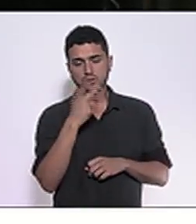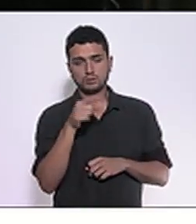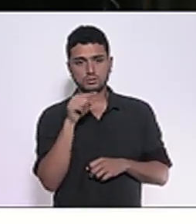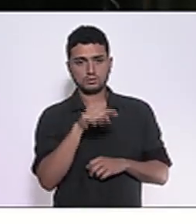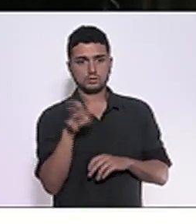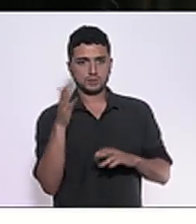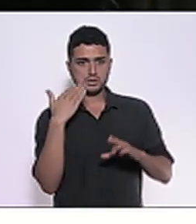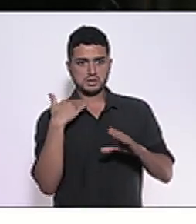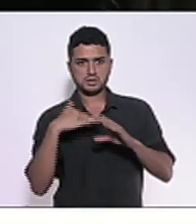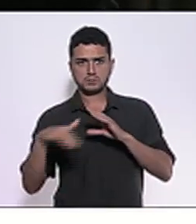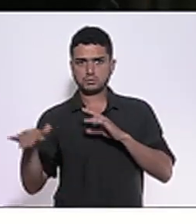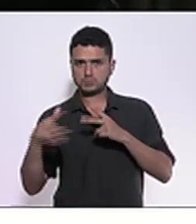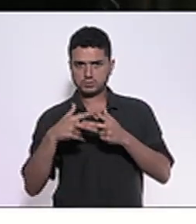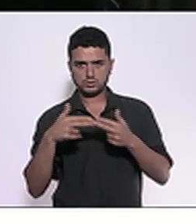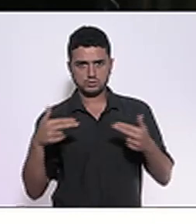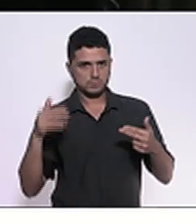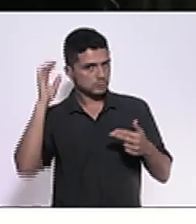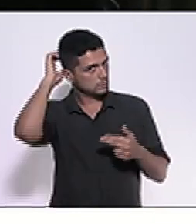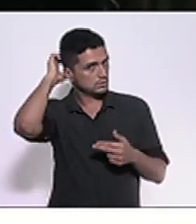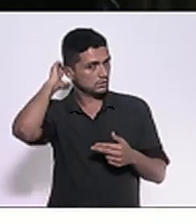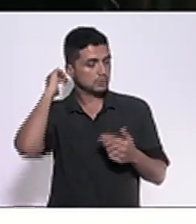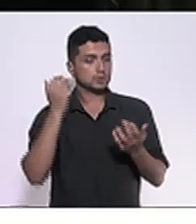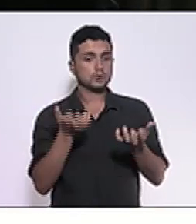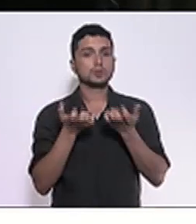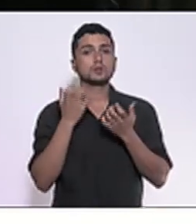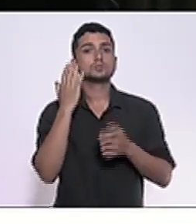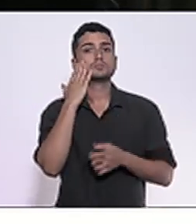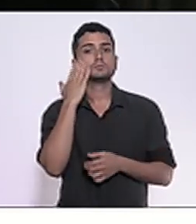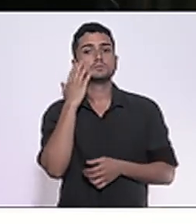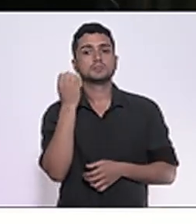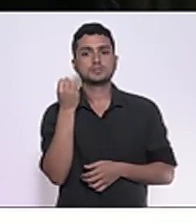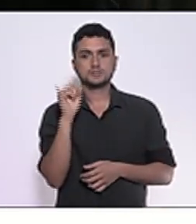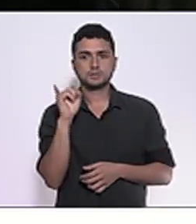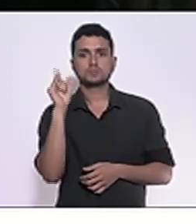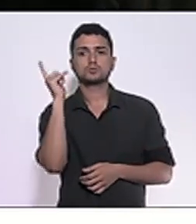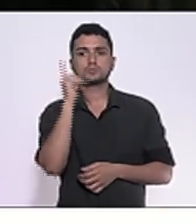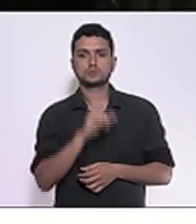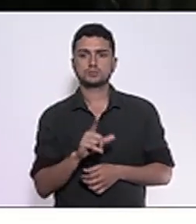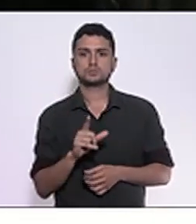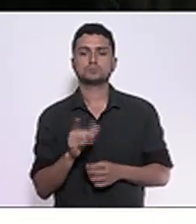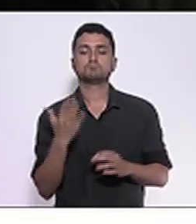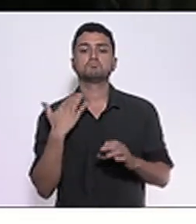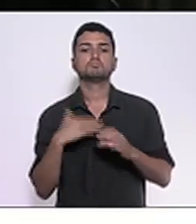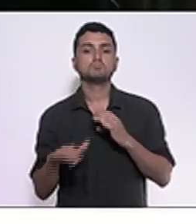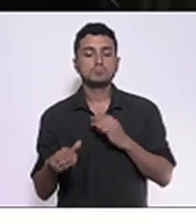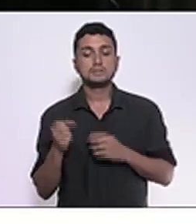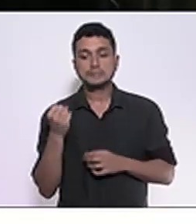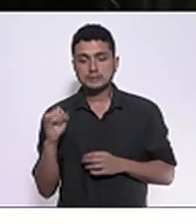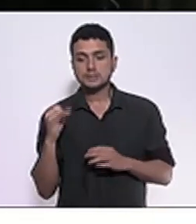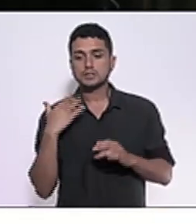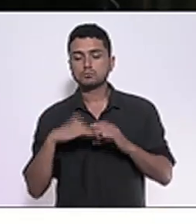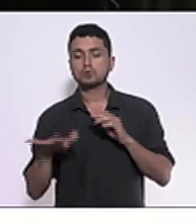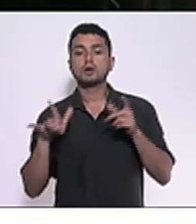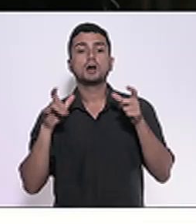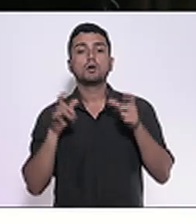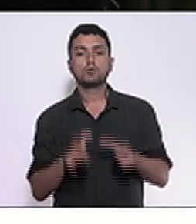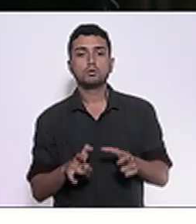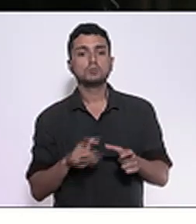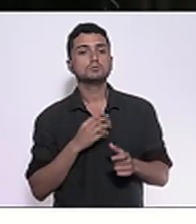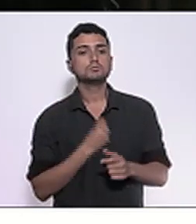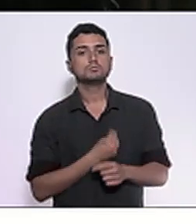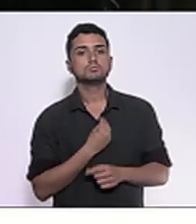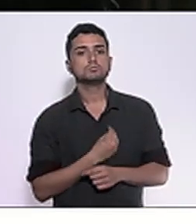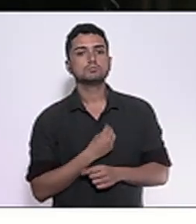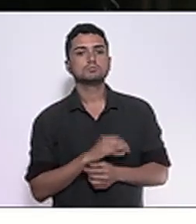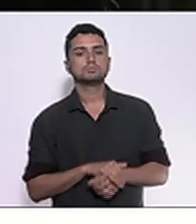senhor se encaminhou. E se encaminhou, onde está? A segunda questão, que